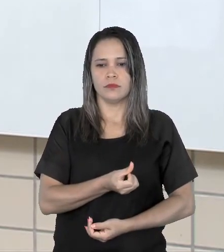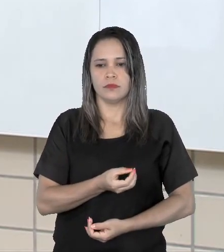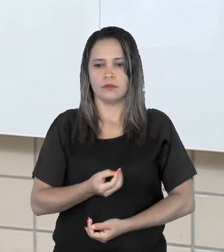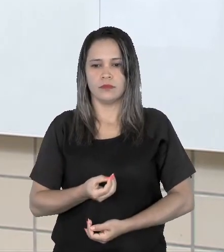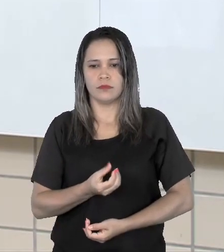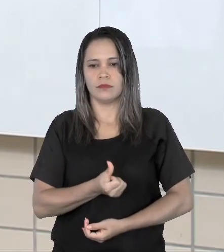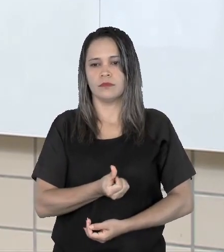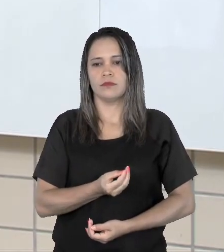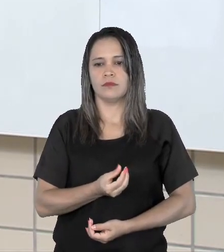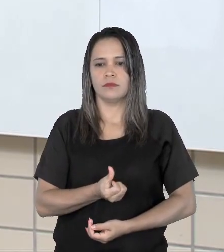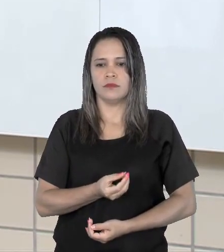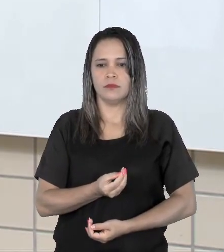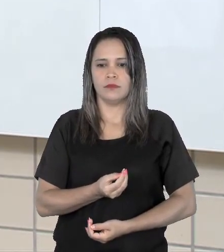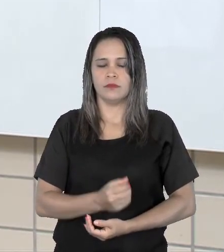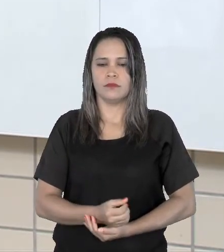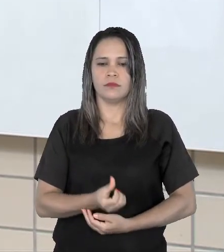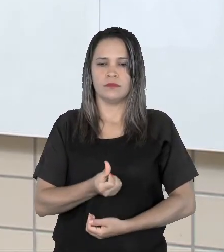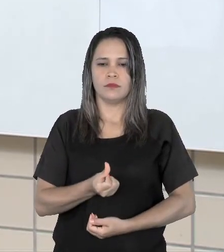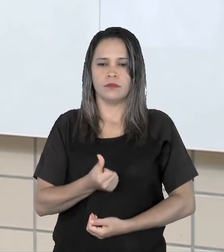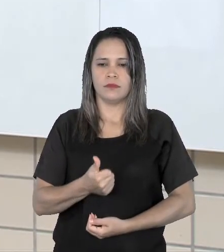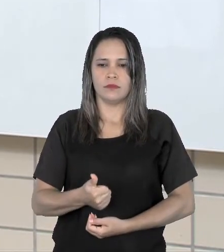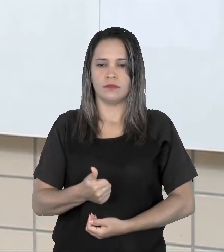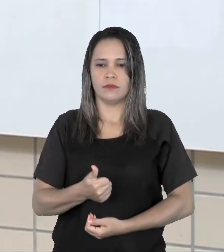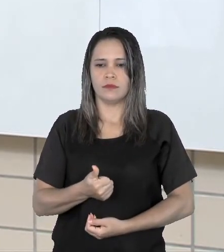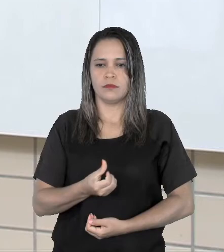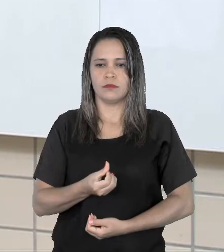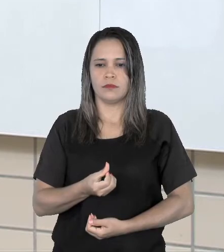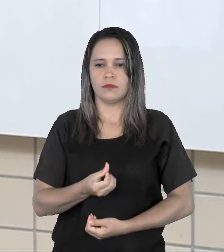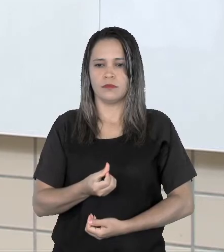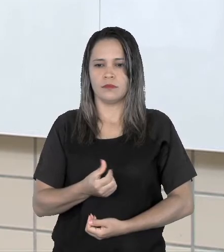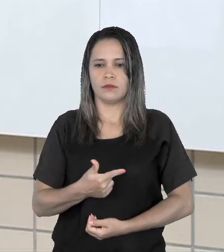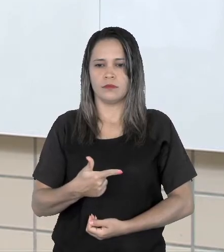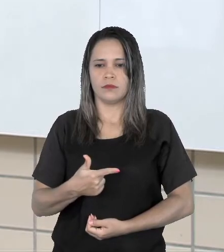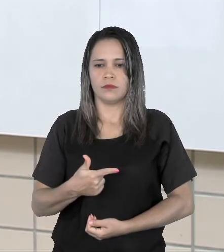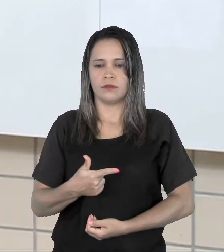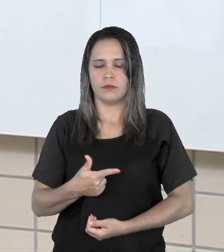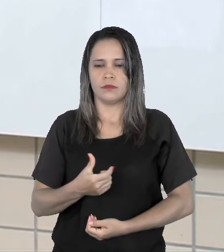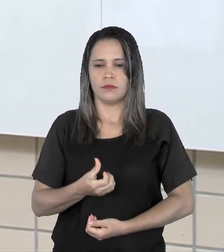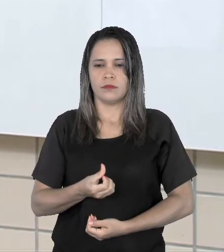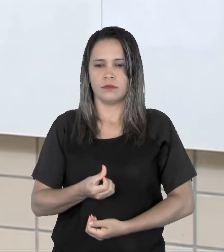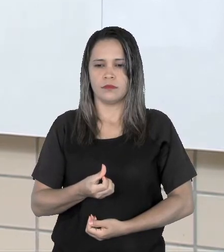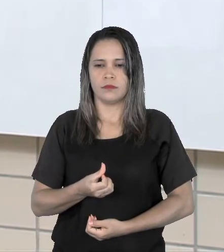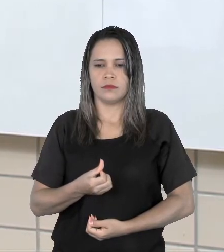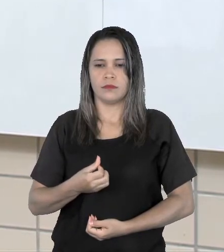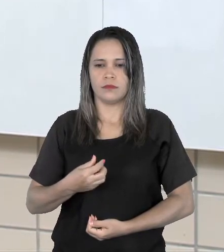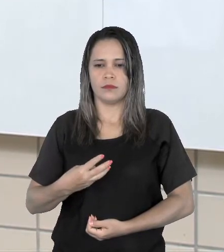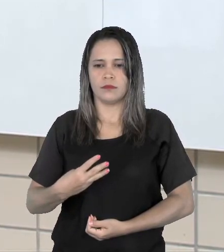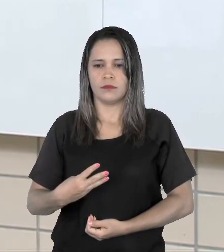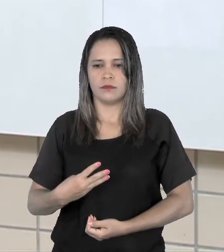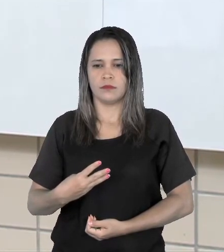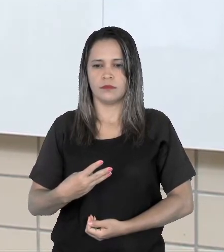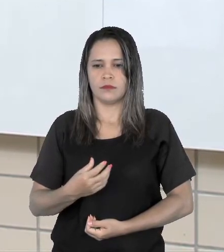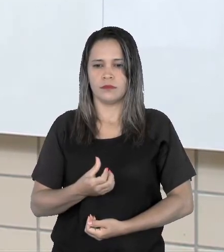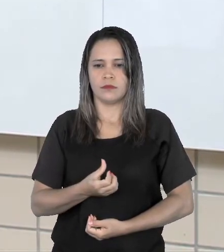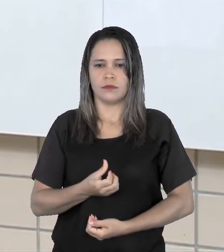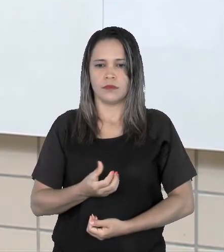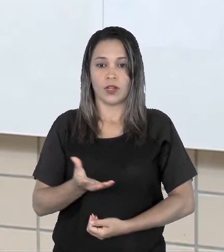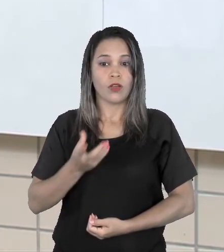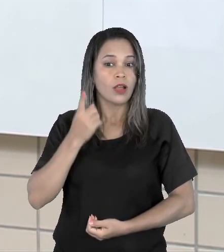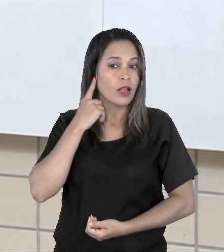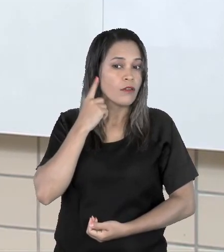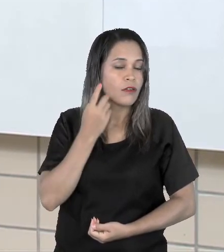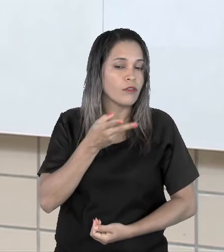0, 60. 61, 62, 63. Eu quero ouvir